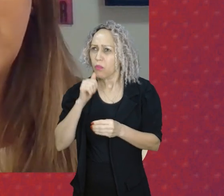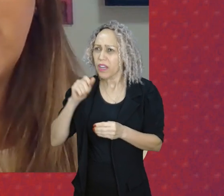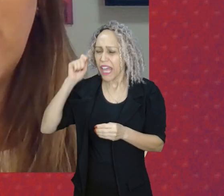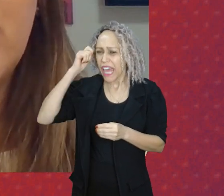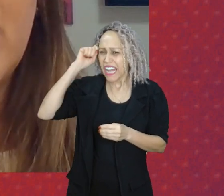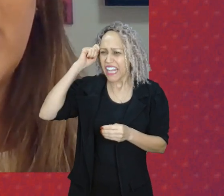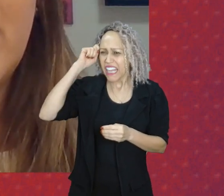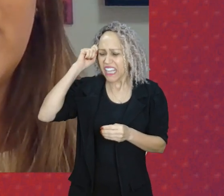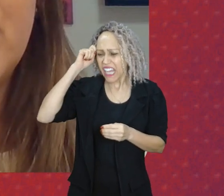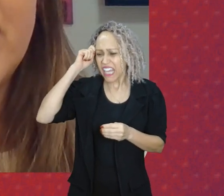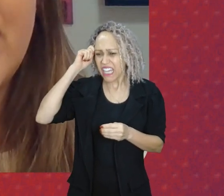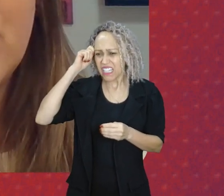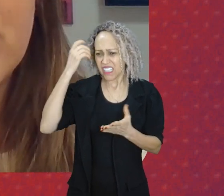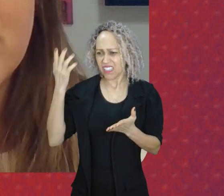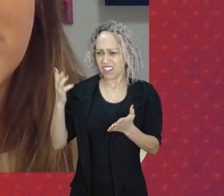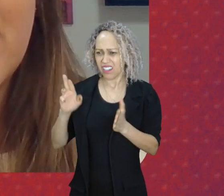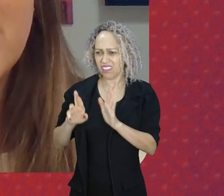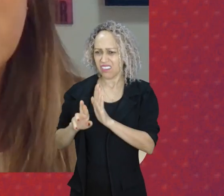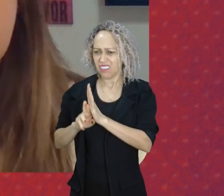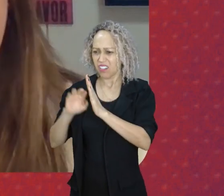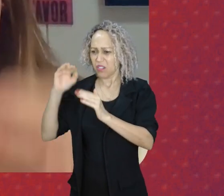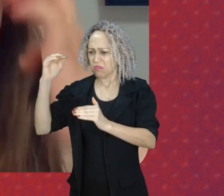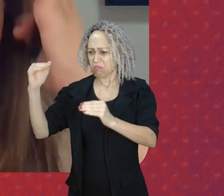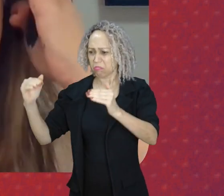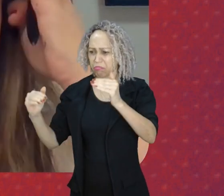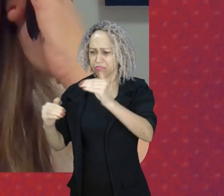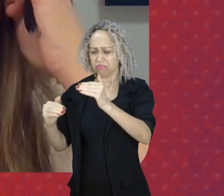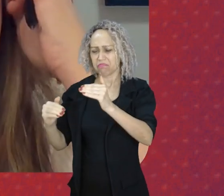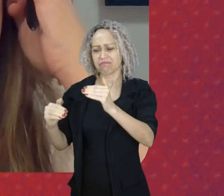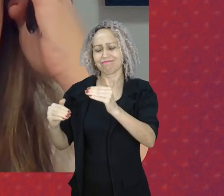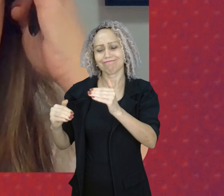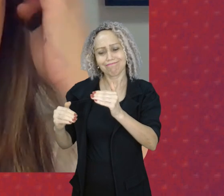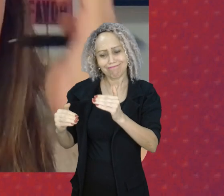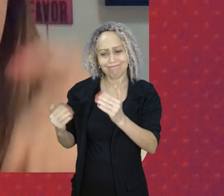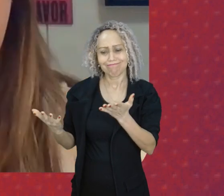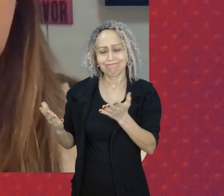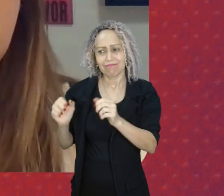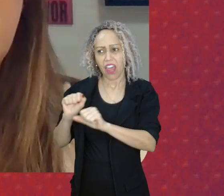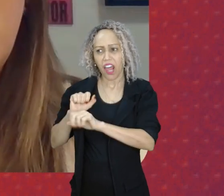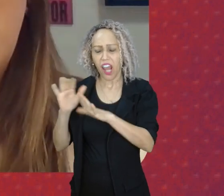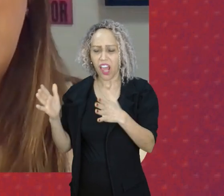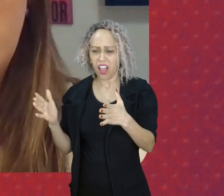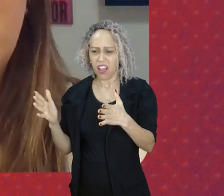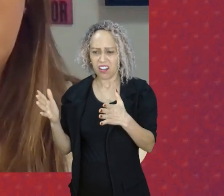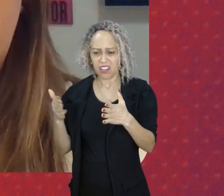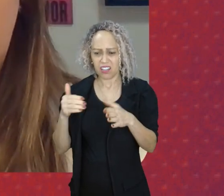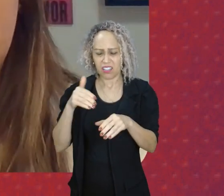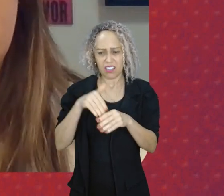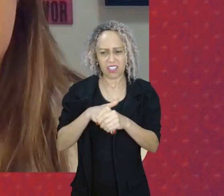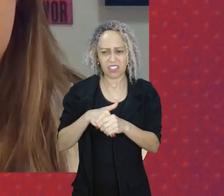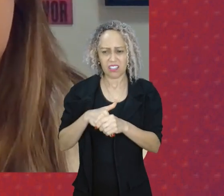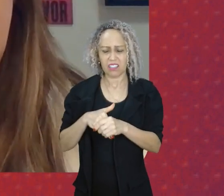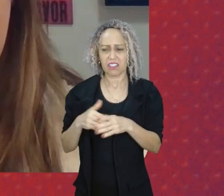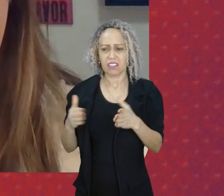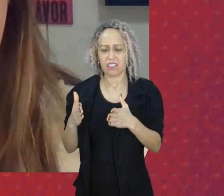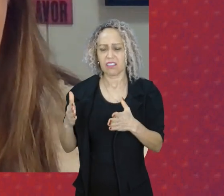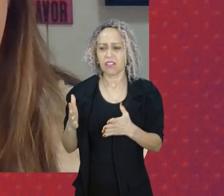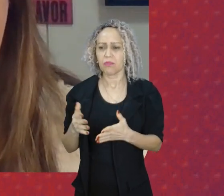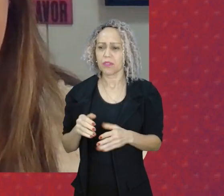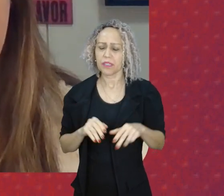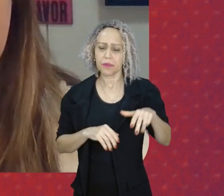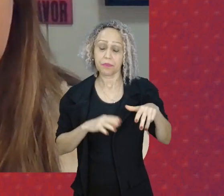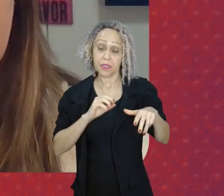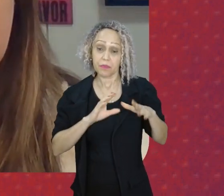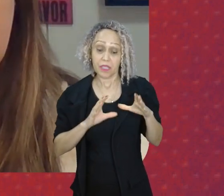negras ficou evidente, assim, ainda continua evidente nas eleições de agora, e como o recorte de gênero